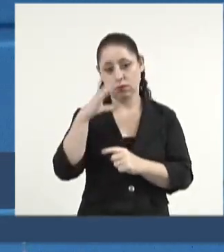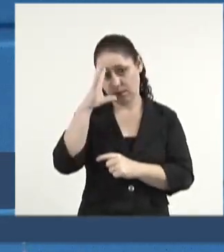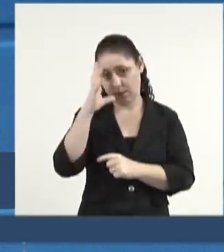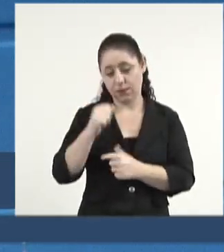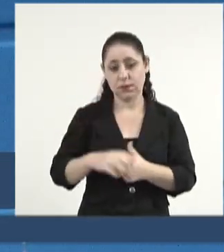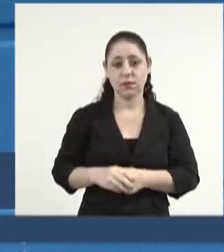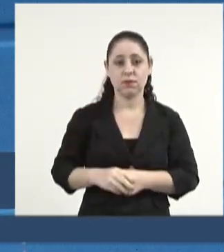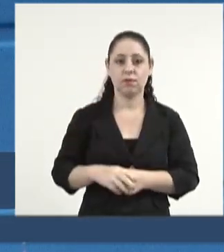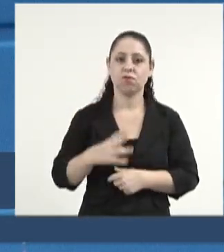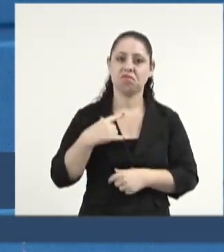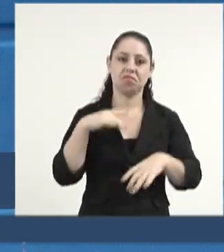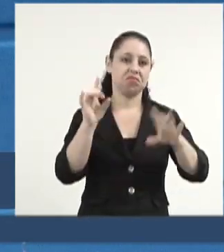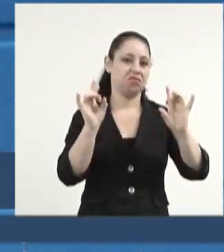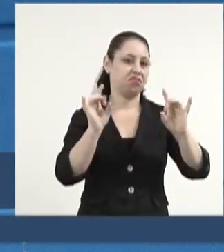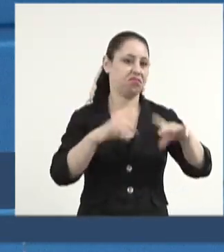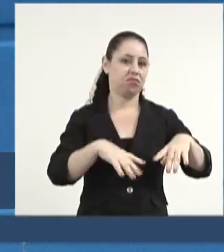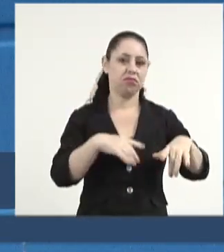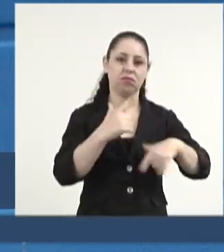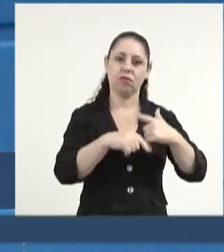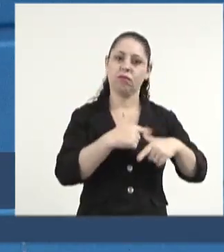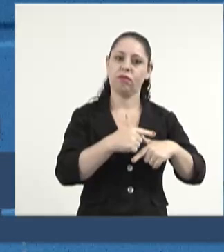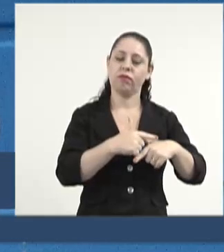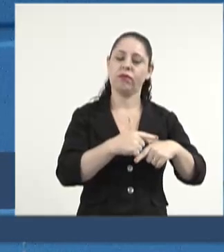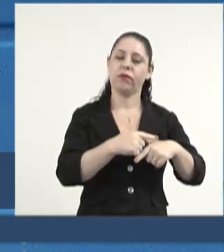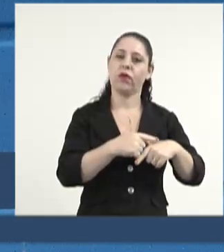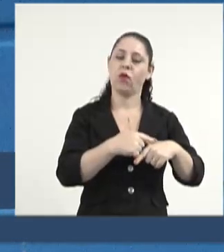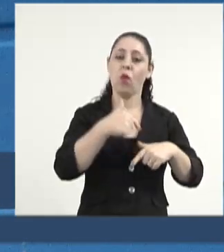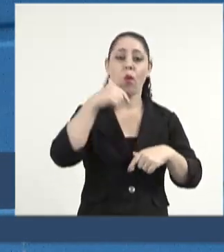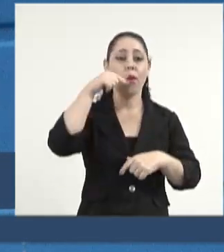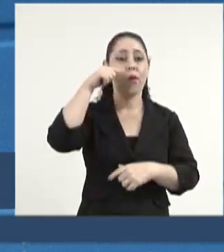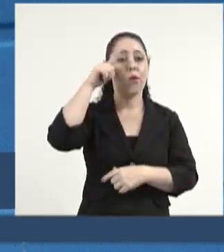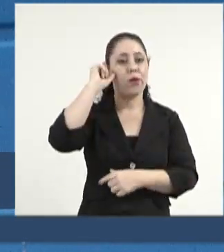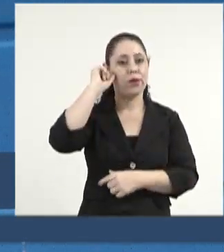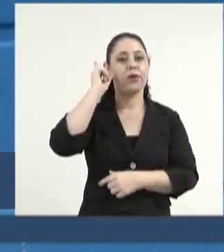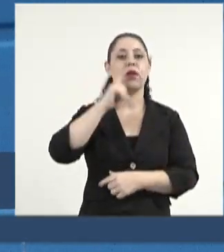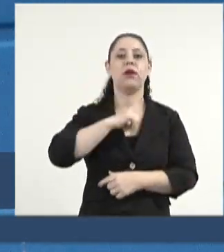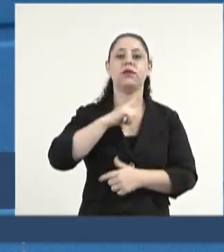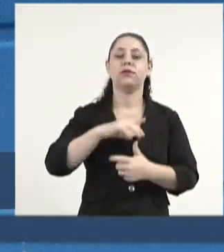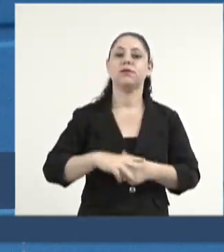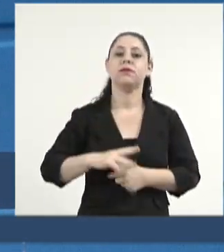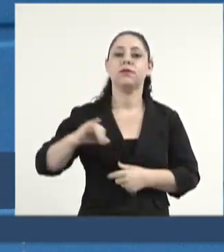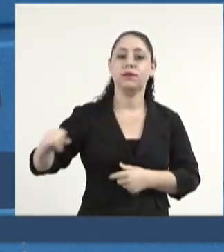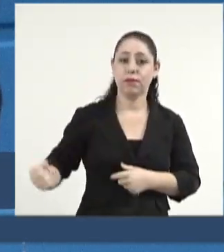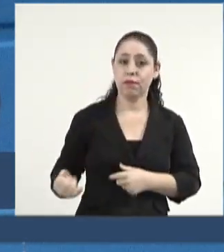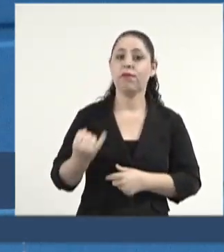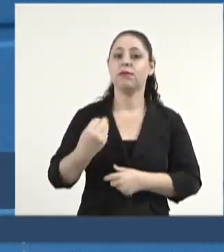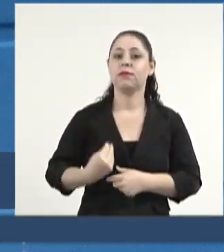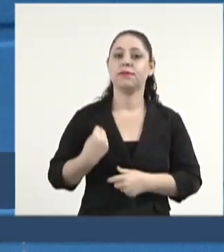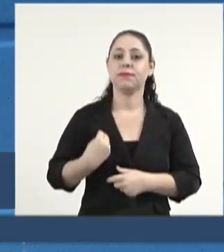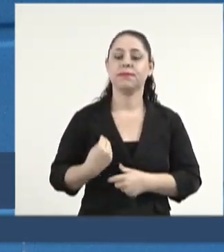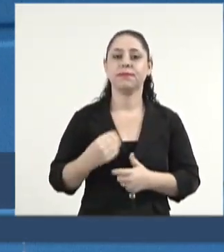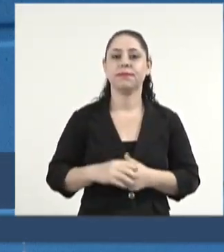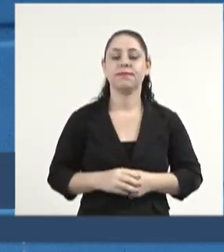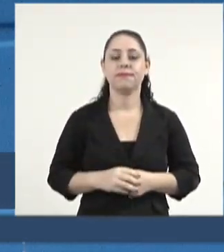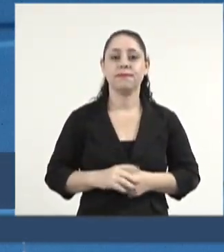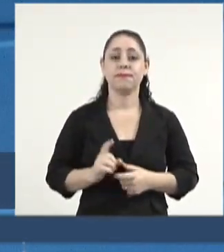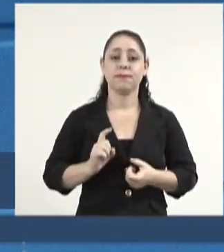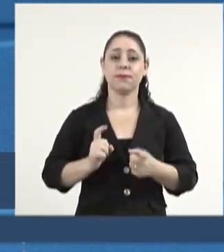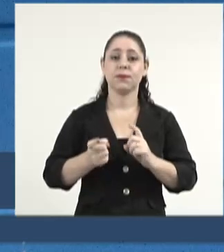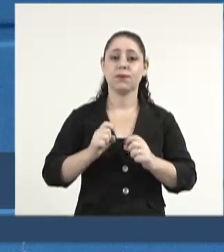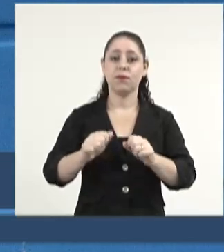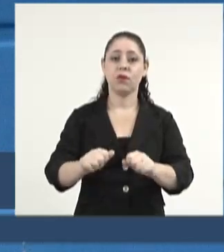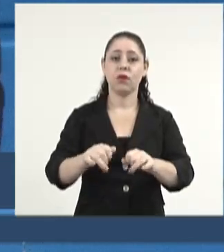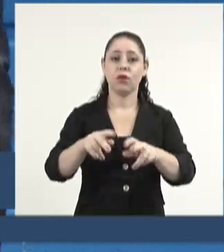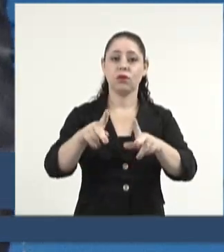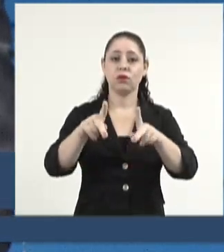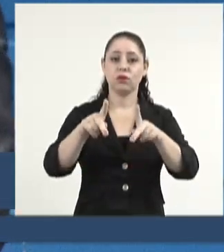de sair da atividade. E o pior, ontem eu tive a oportunidade de participar dessa